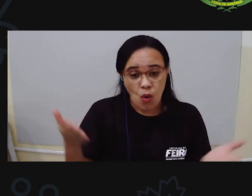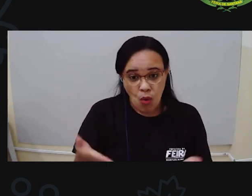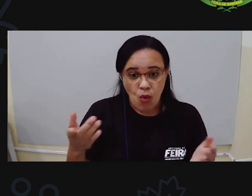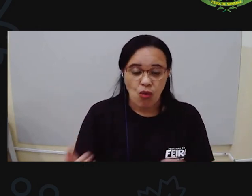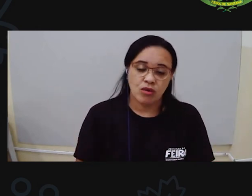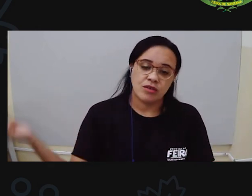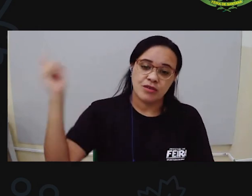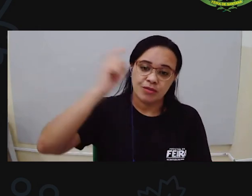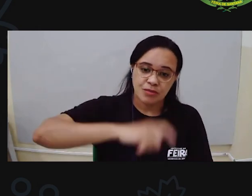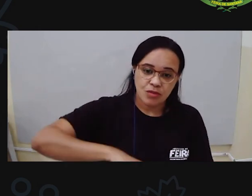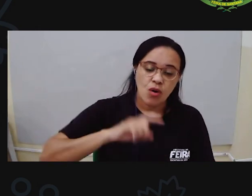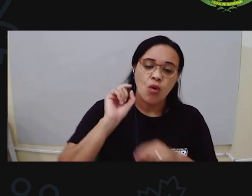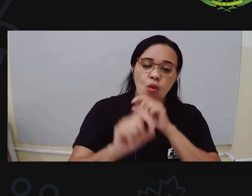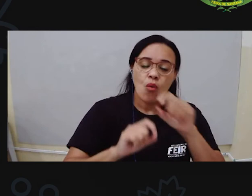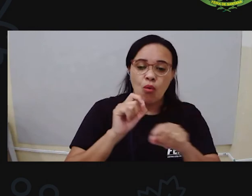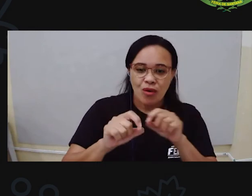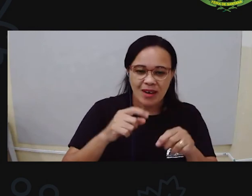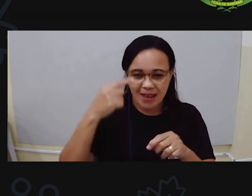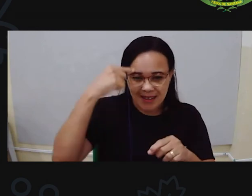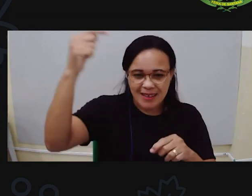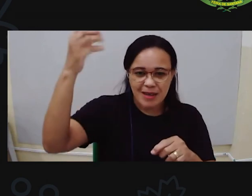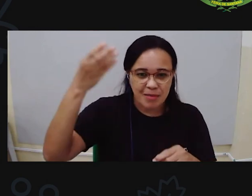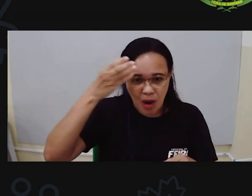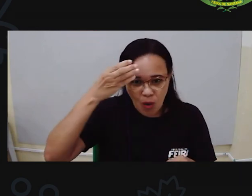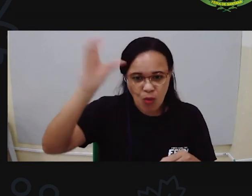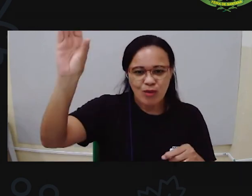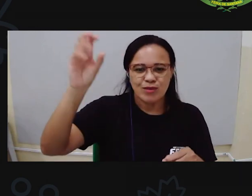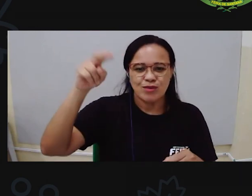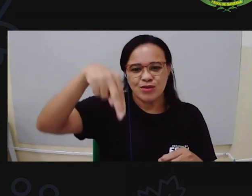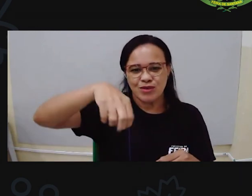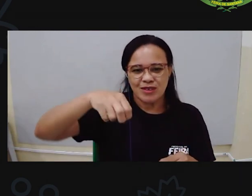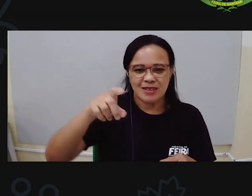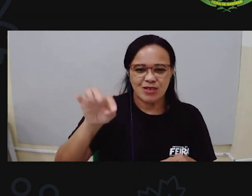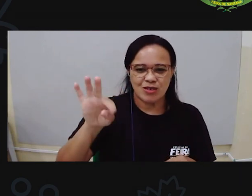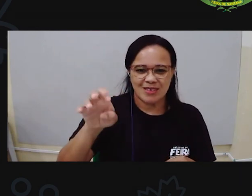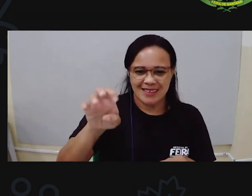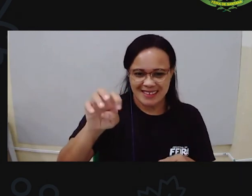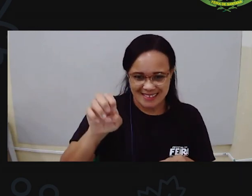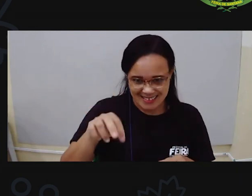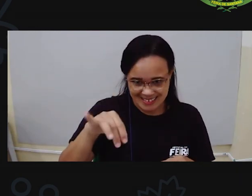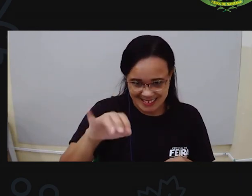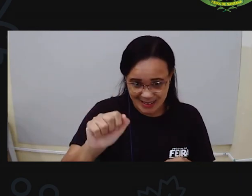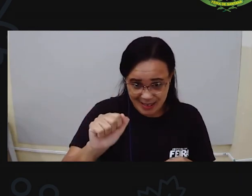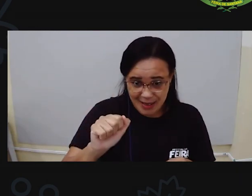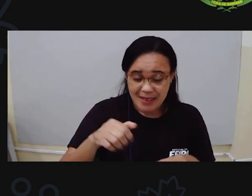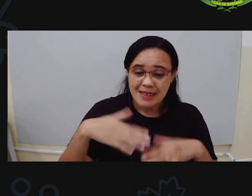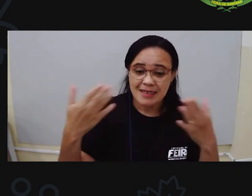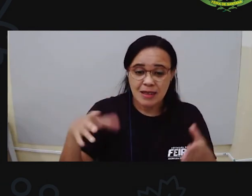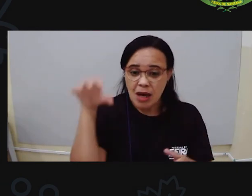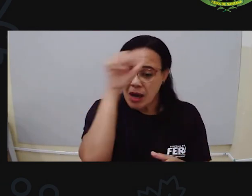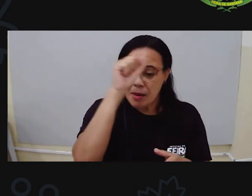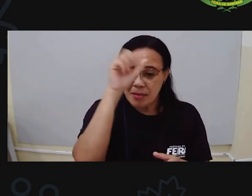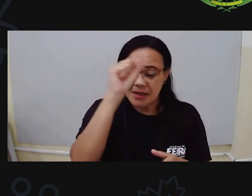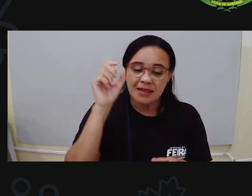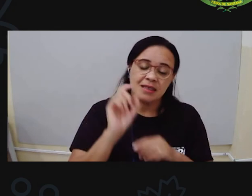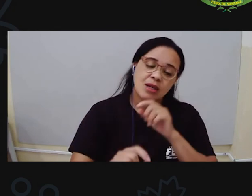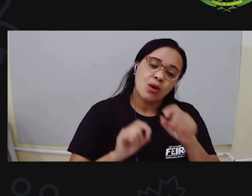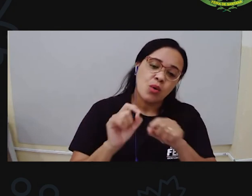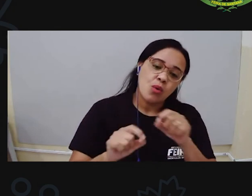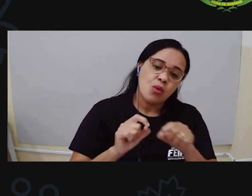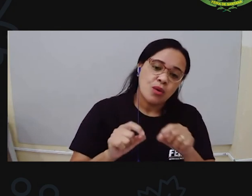pontos da cultura nordestina. Aprendemos a reconhecer e contextualizar algumas